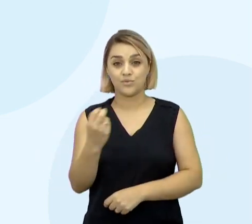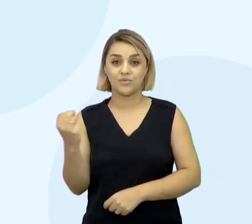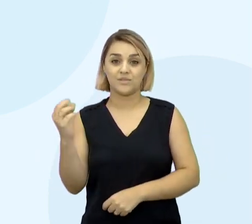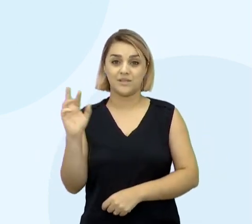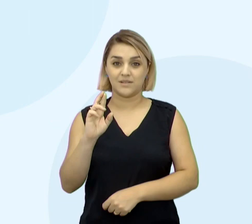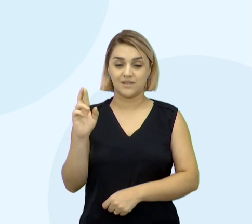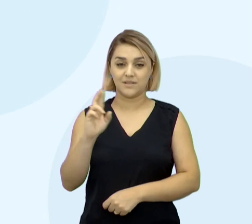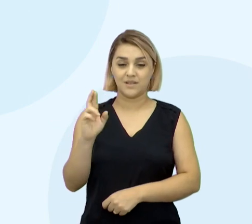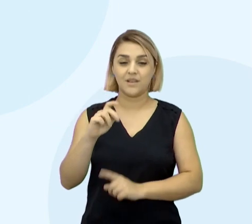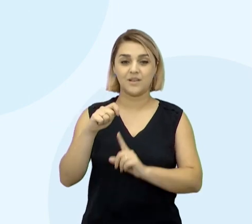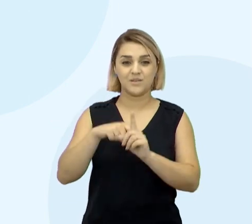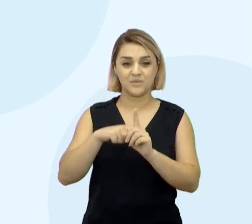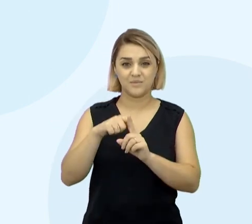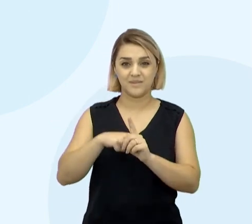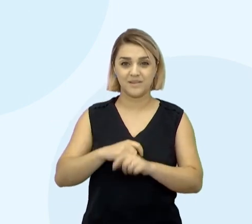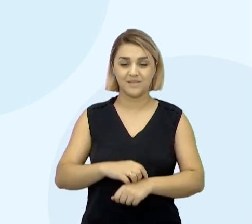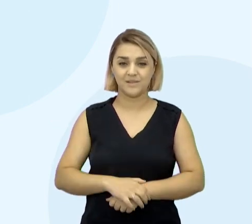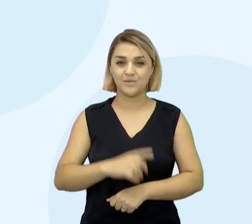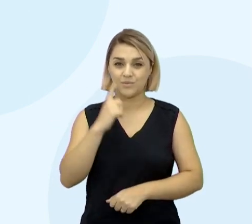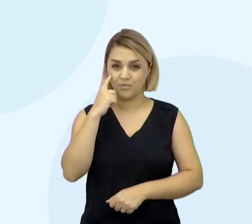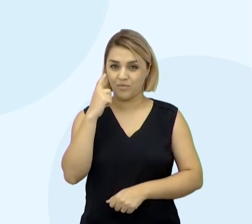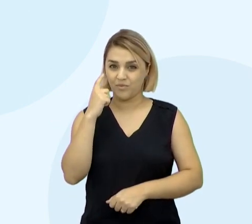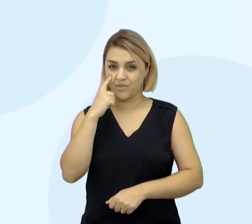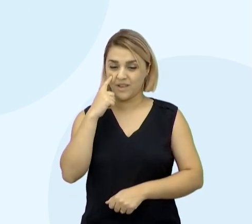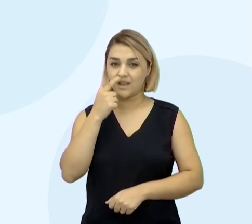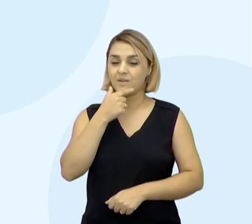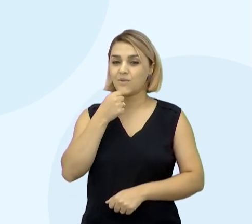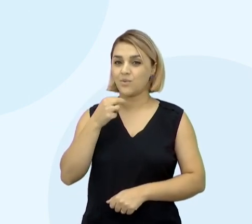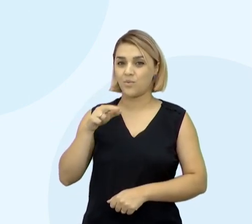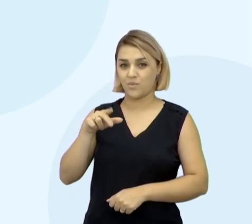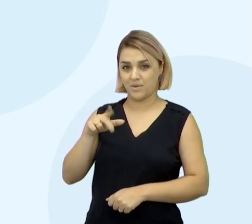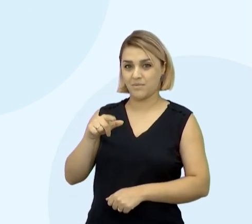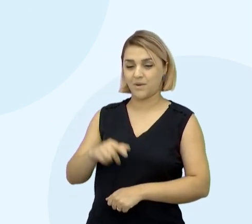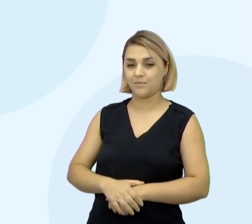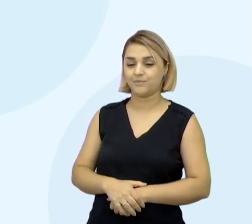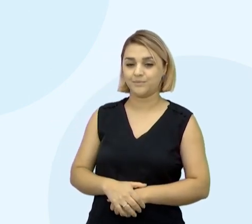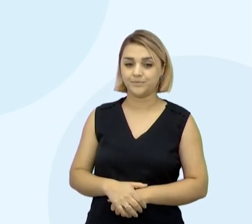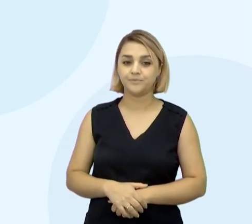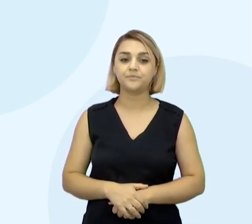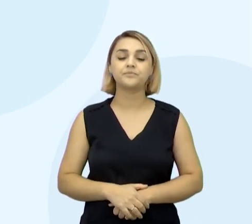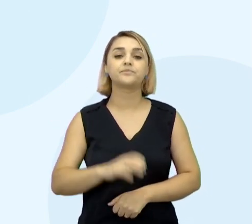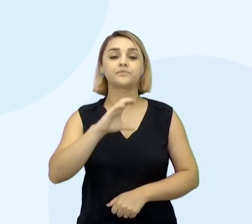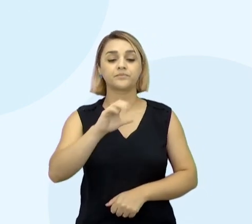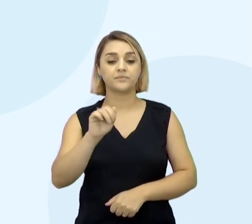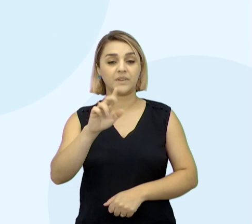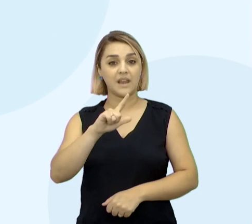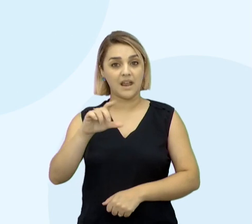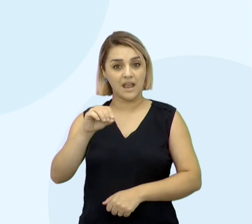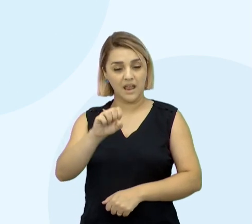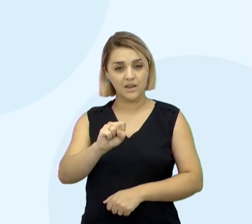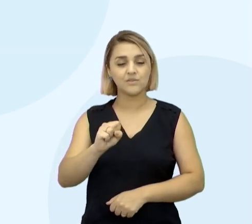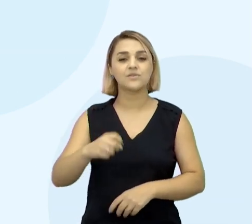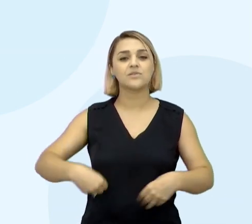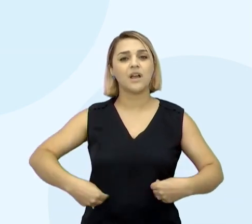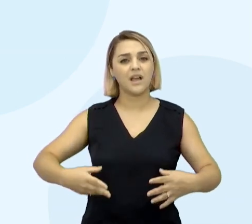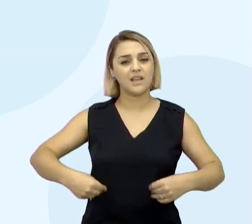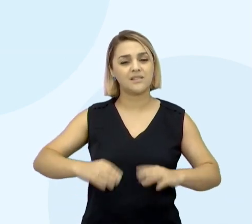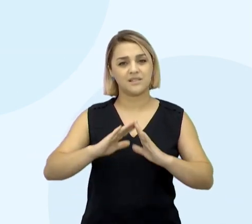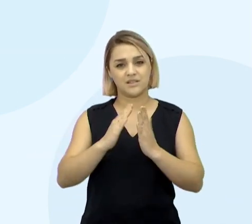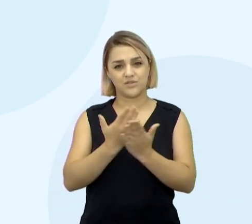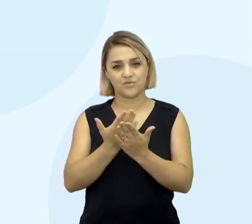tinha. Vamos ver o irmão dela, o Carlos. O Carlos, ele compra lanche na escola e ele